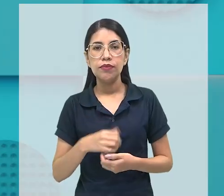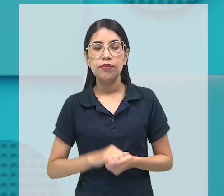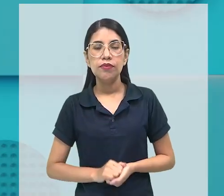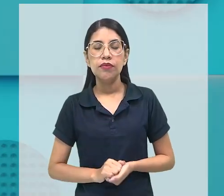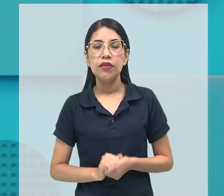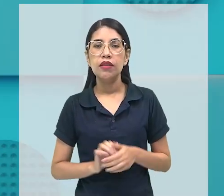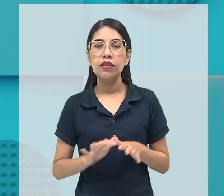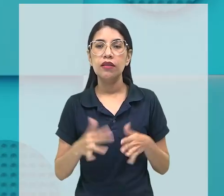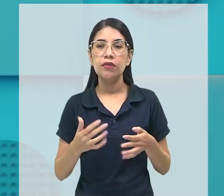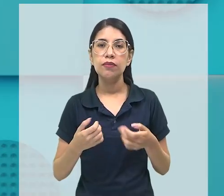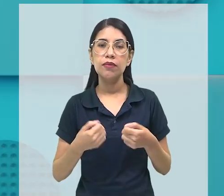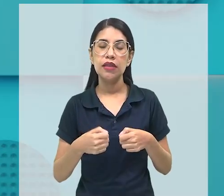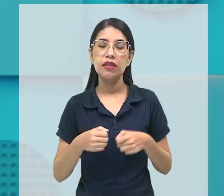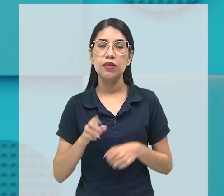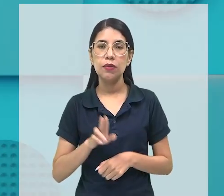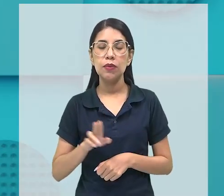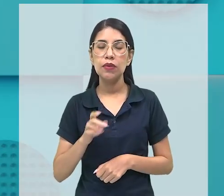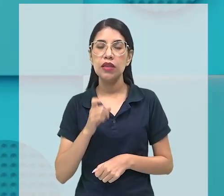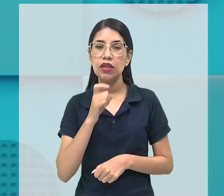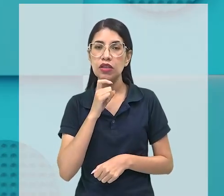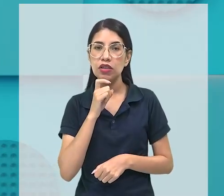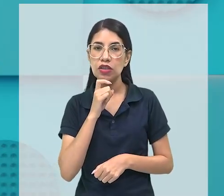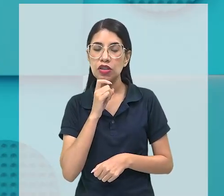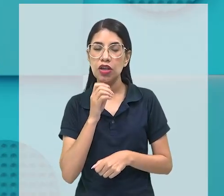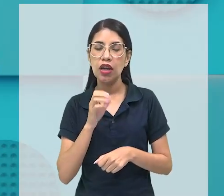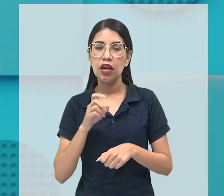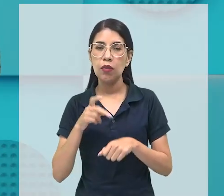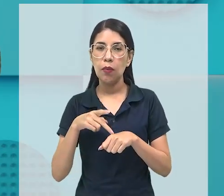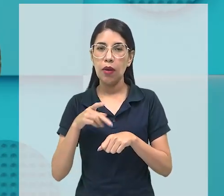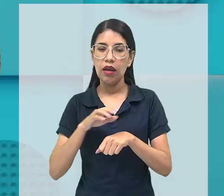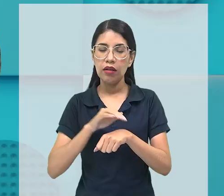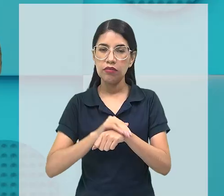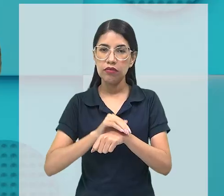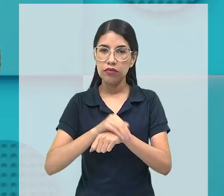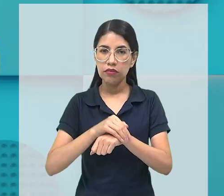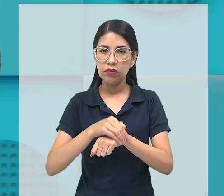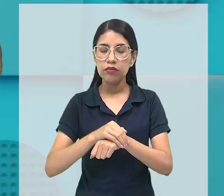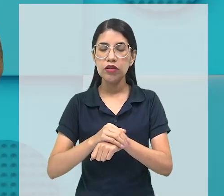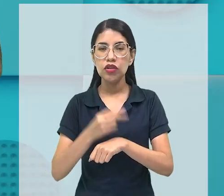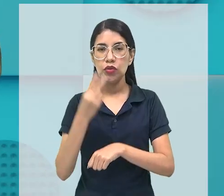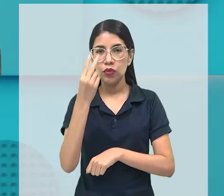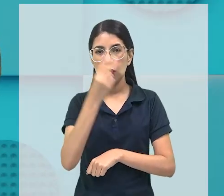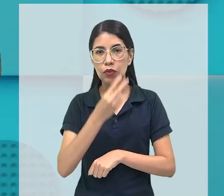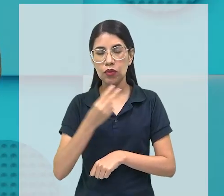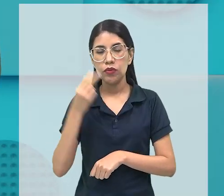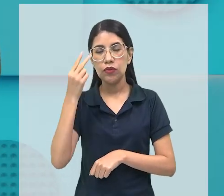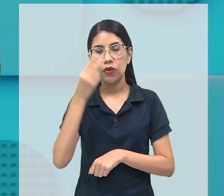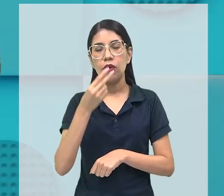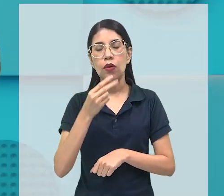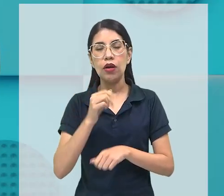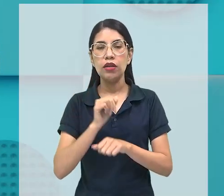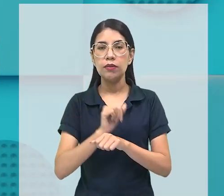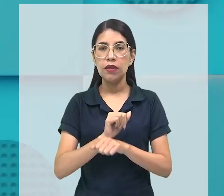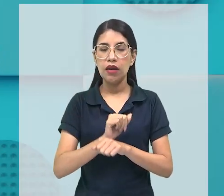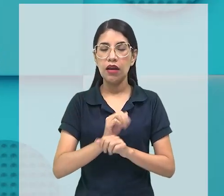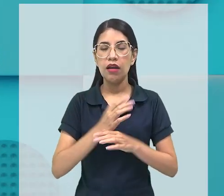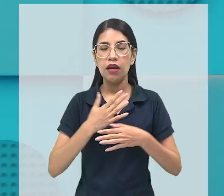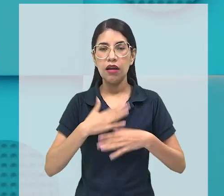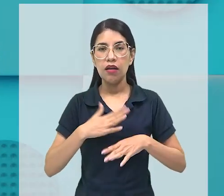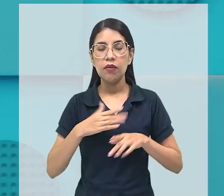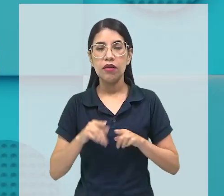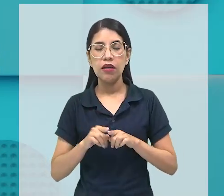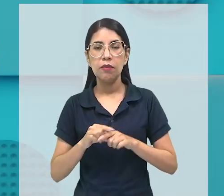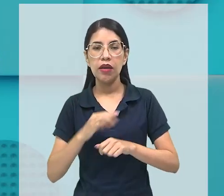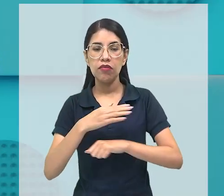é necessário aplicar gelo, bastante gelo aí naquela frequência que nós falamos, deixar repousar, né, e